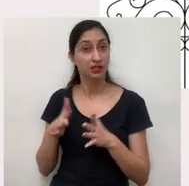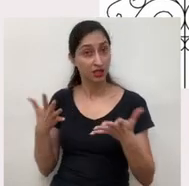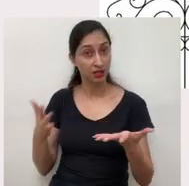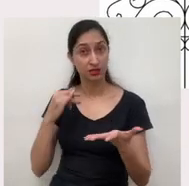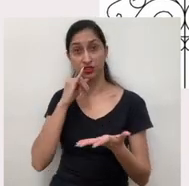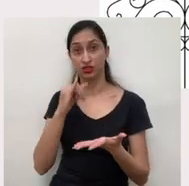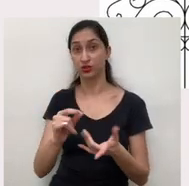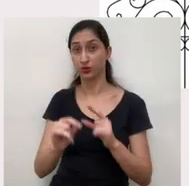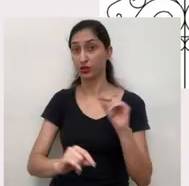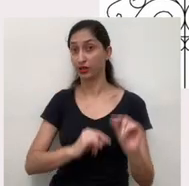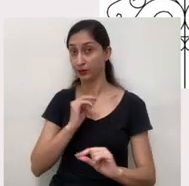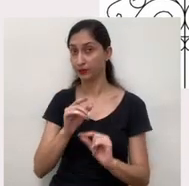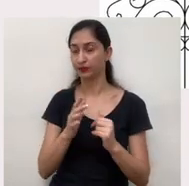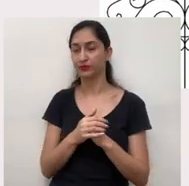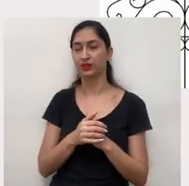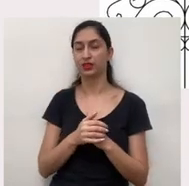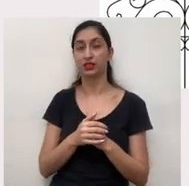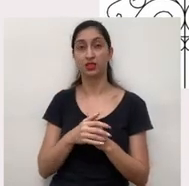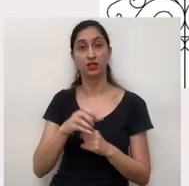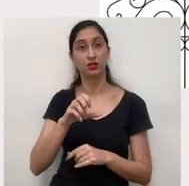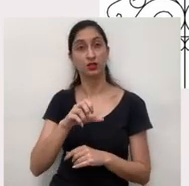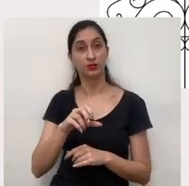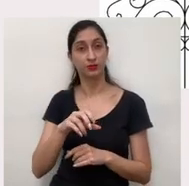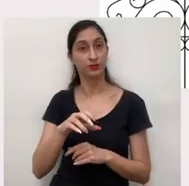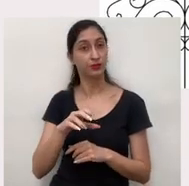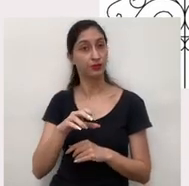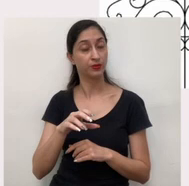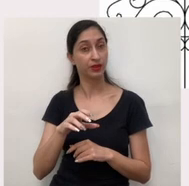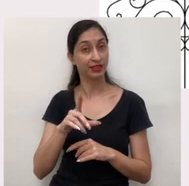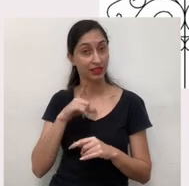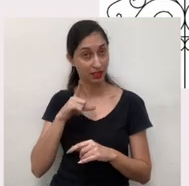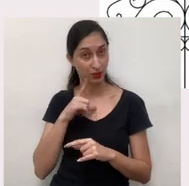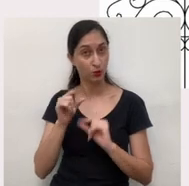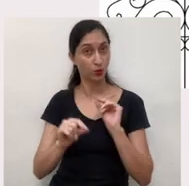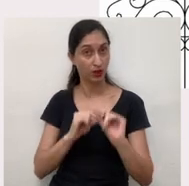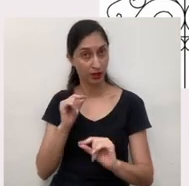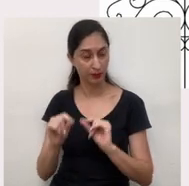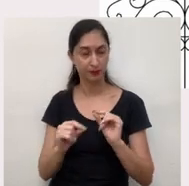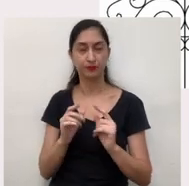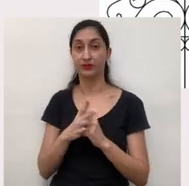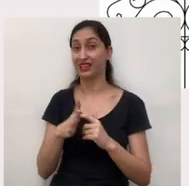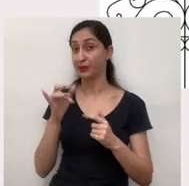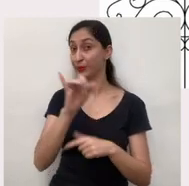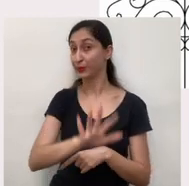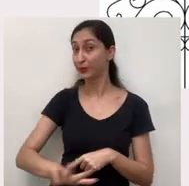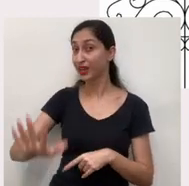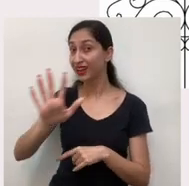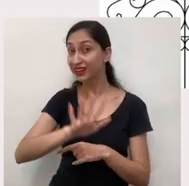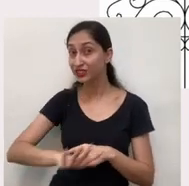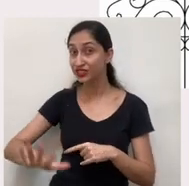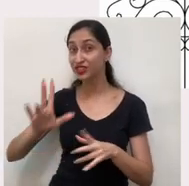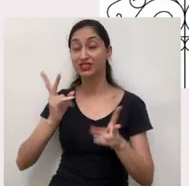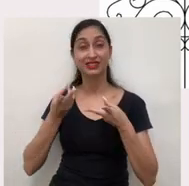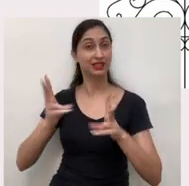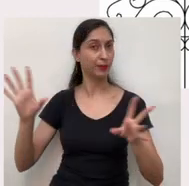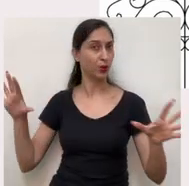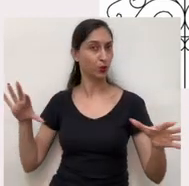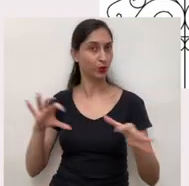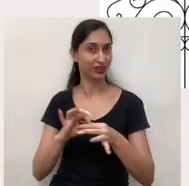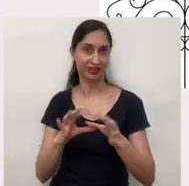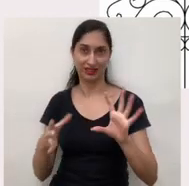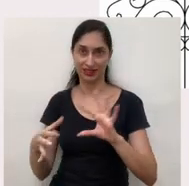para dizer que subterraneamente, né, as imagens estão conectadas,